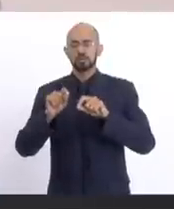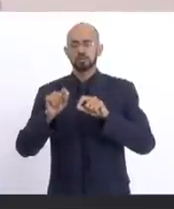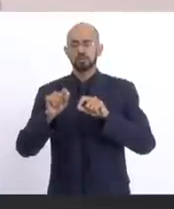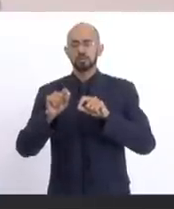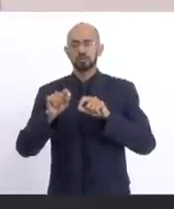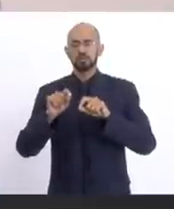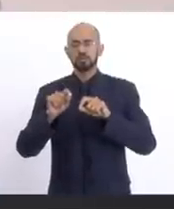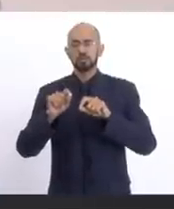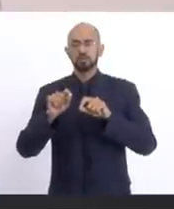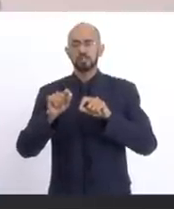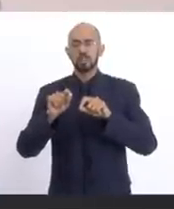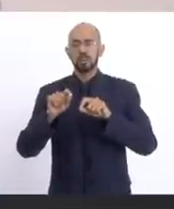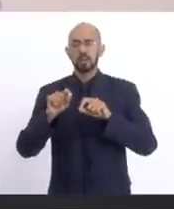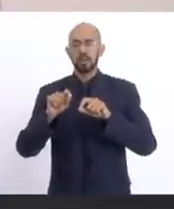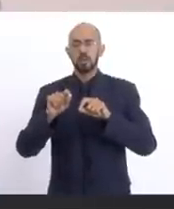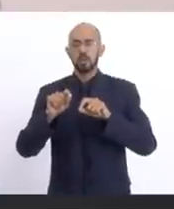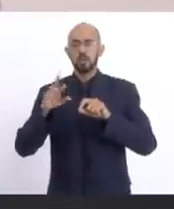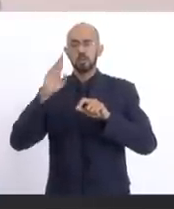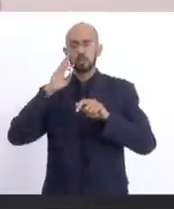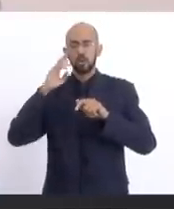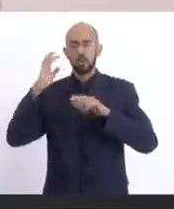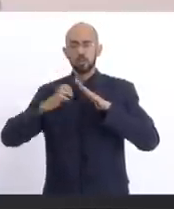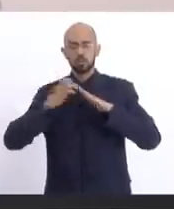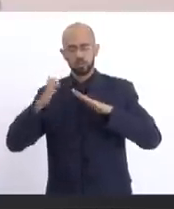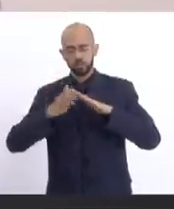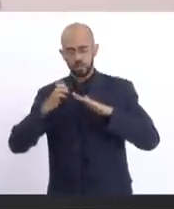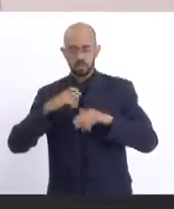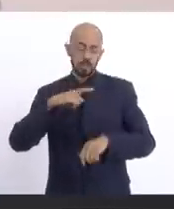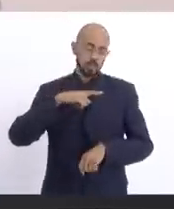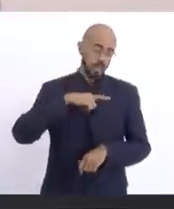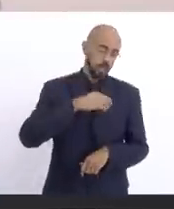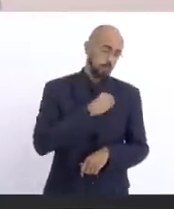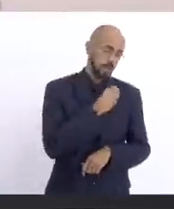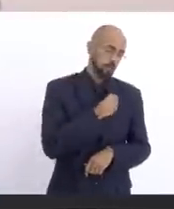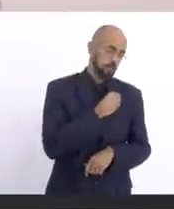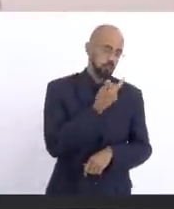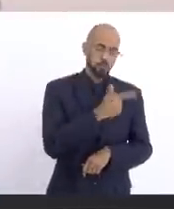tem um empreendedor que tem o benefício e outros não.